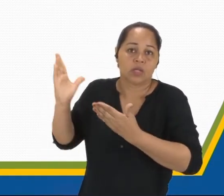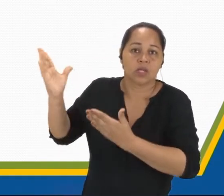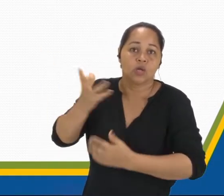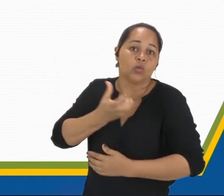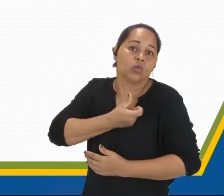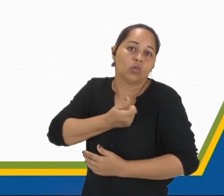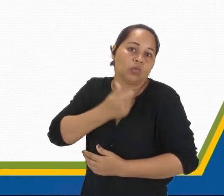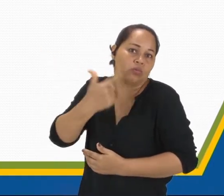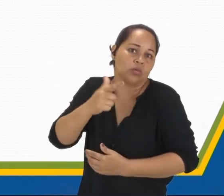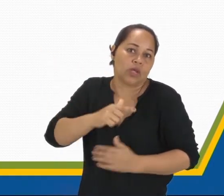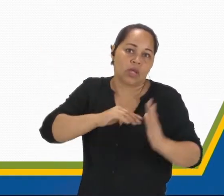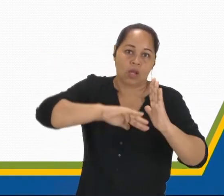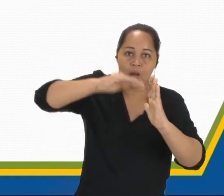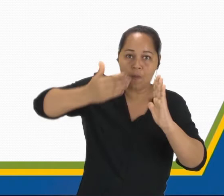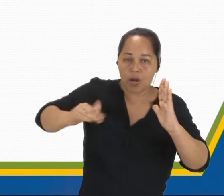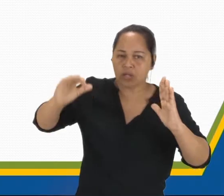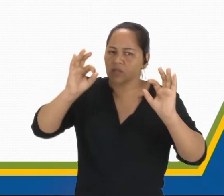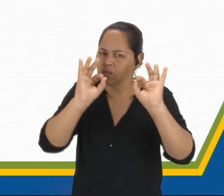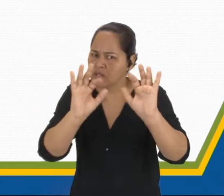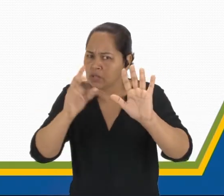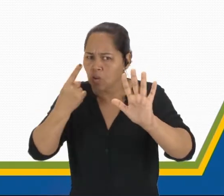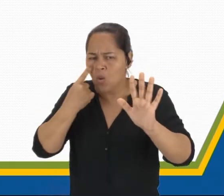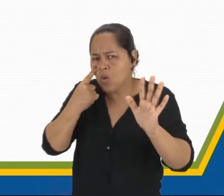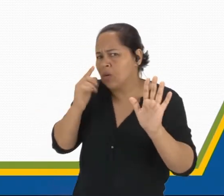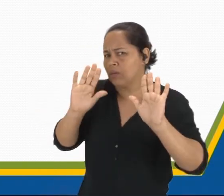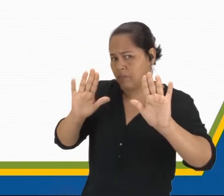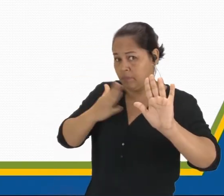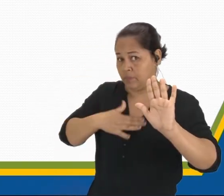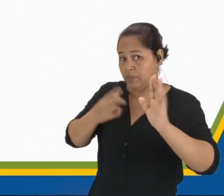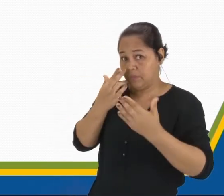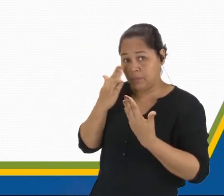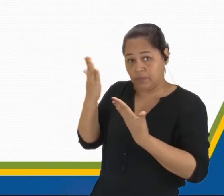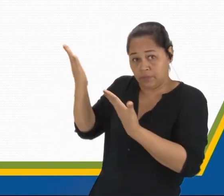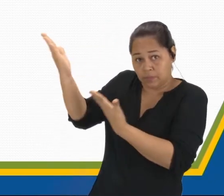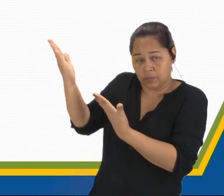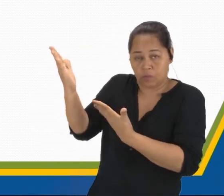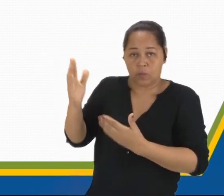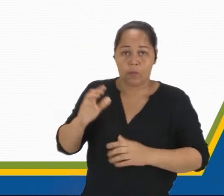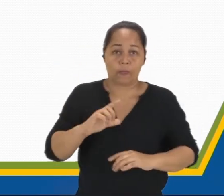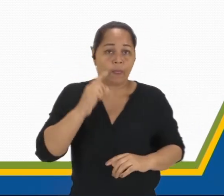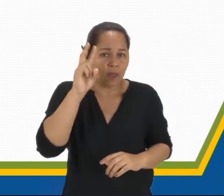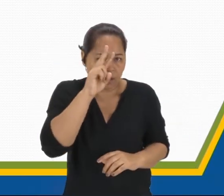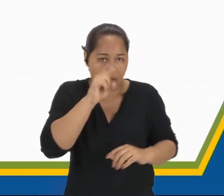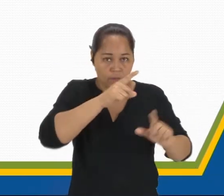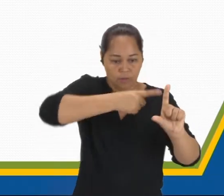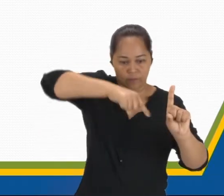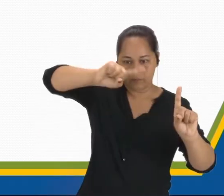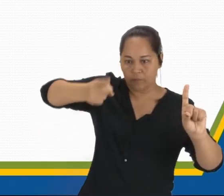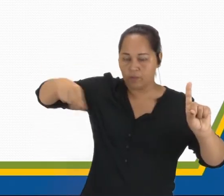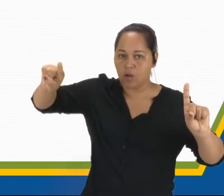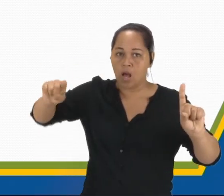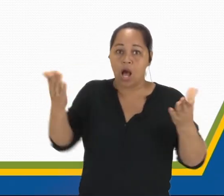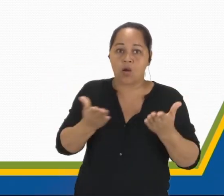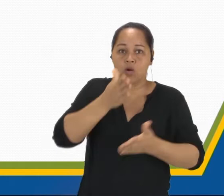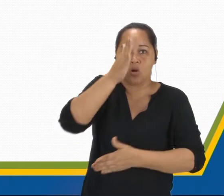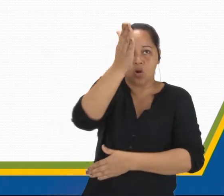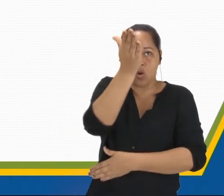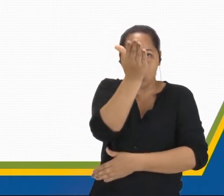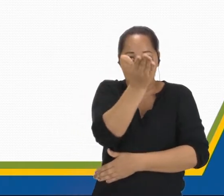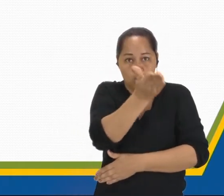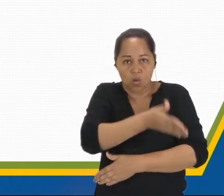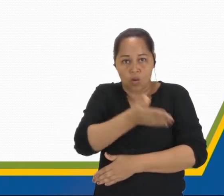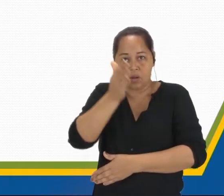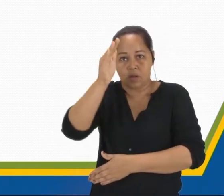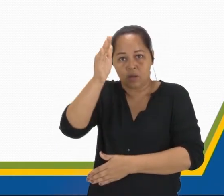existe imagem definida, ok? Como assim? Esse é o gráfico da função tangente, tá? Observa